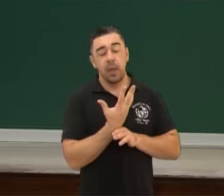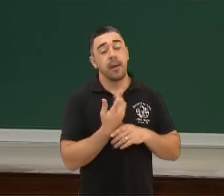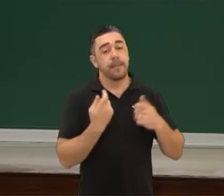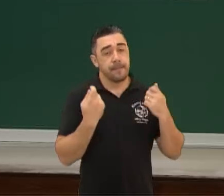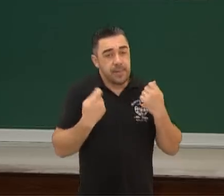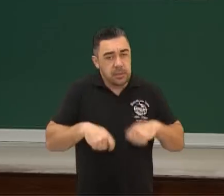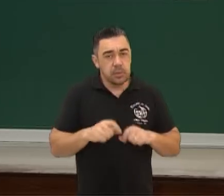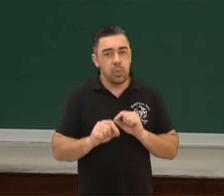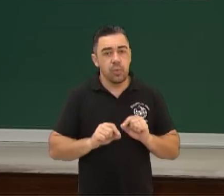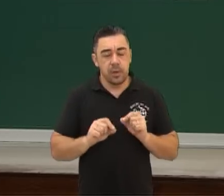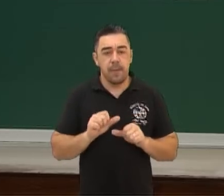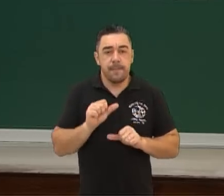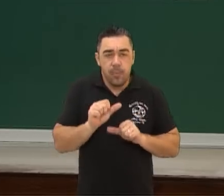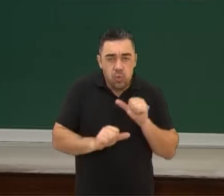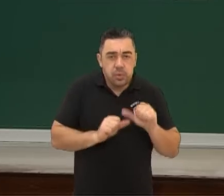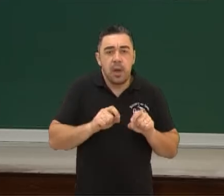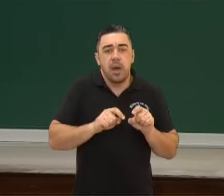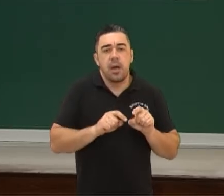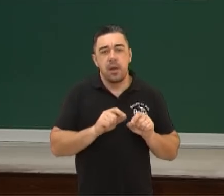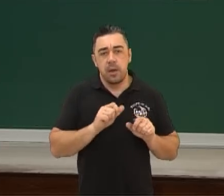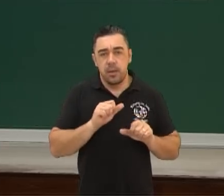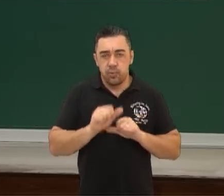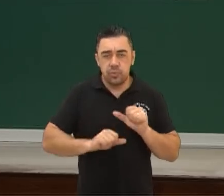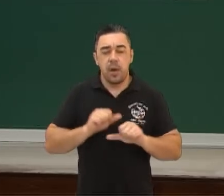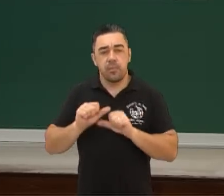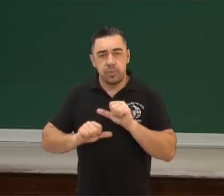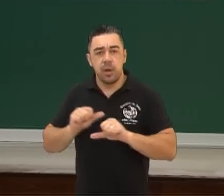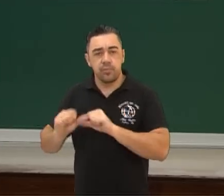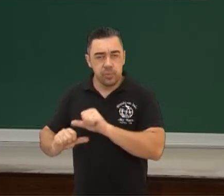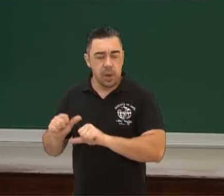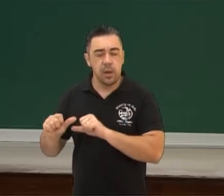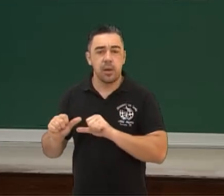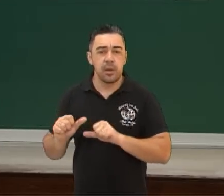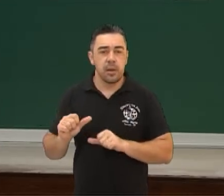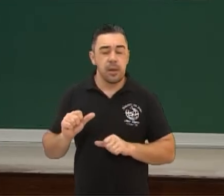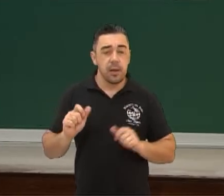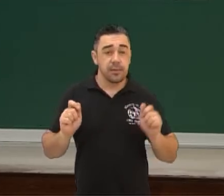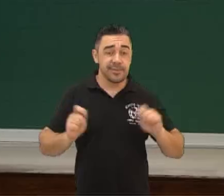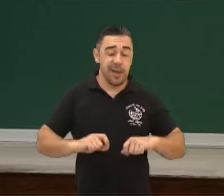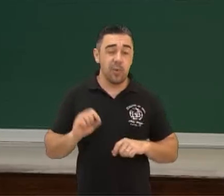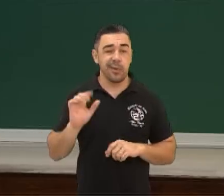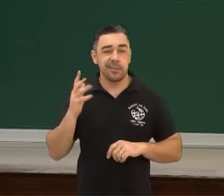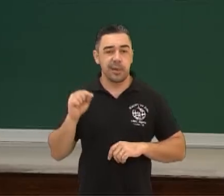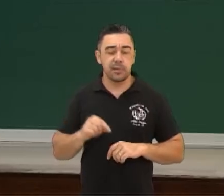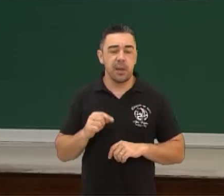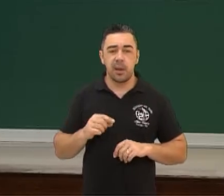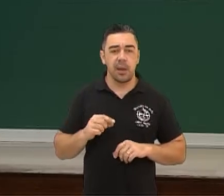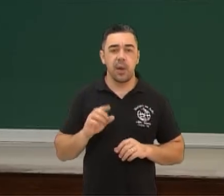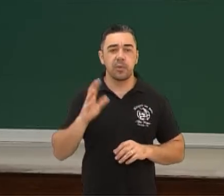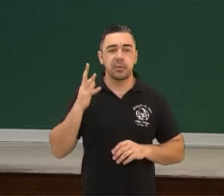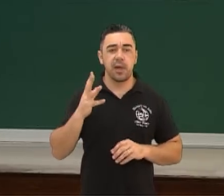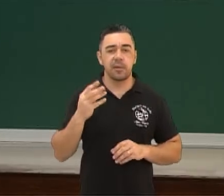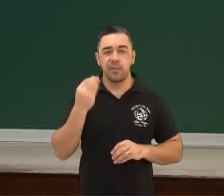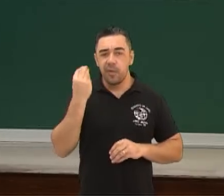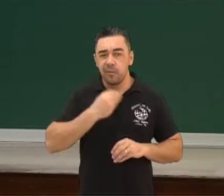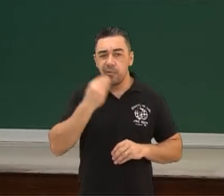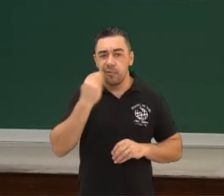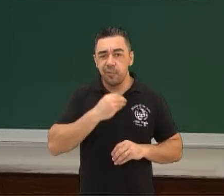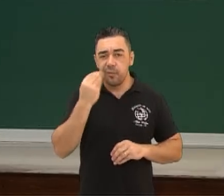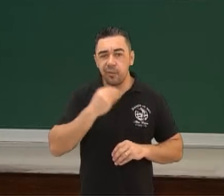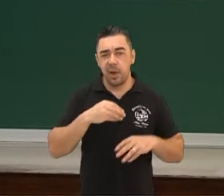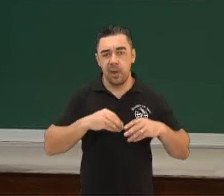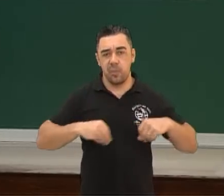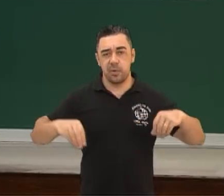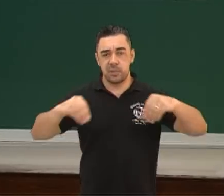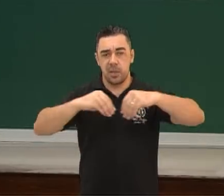seria alternar as plantações, plantar mais de uma cultura, traz para o solo um empobrecimento, um esgotamento